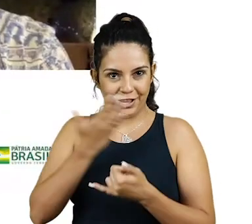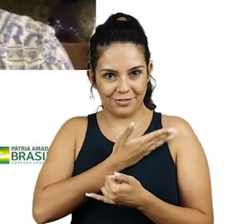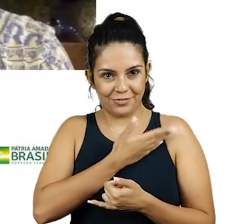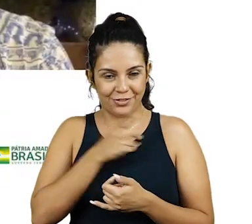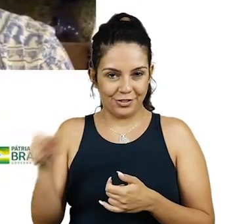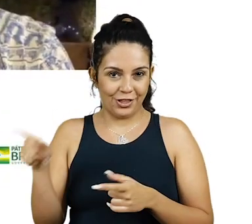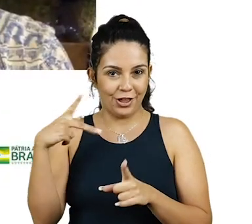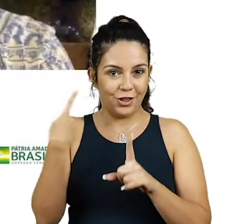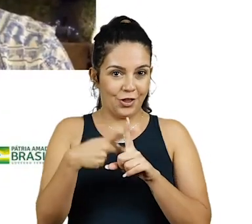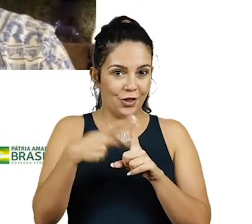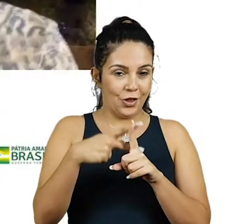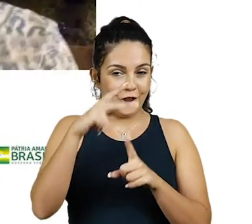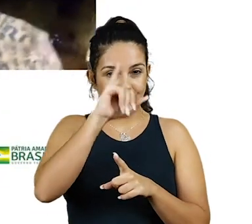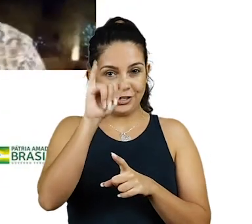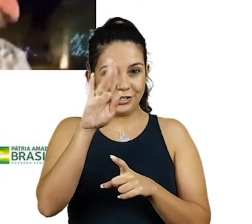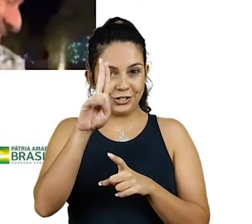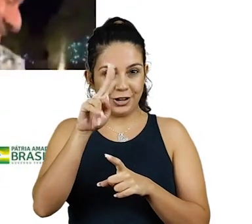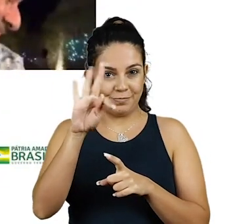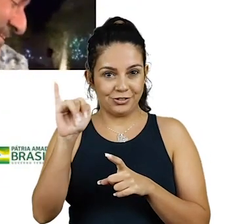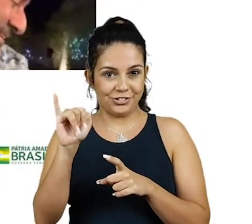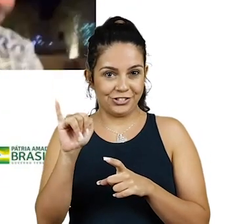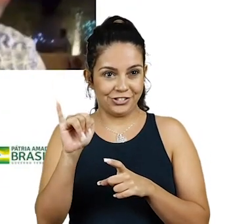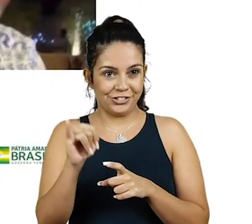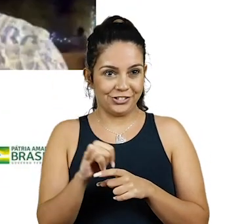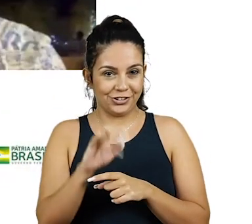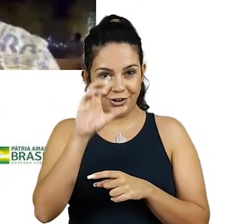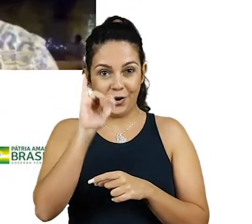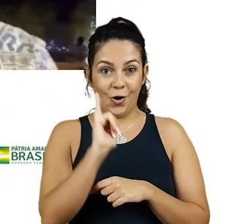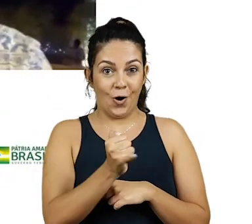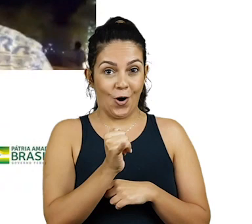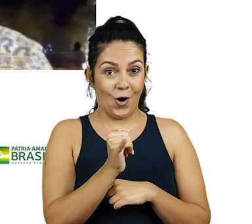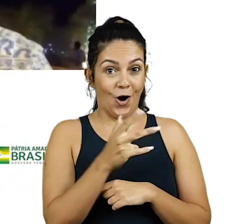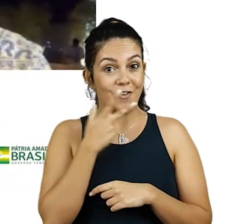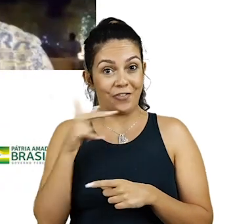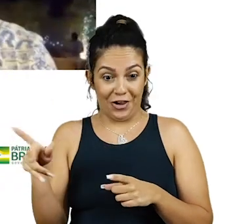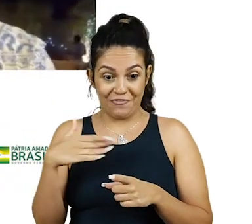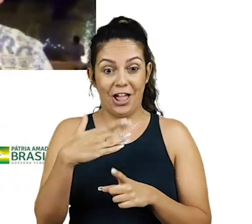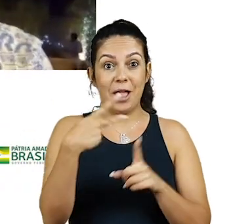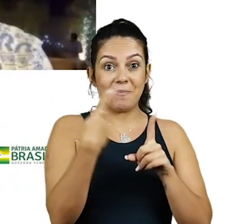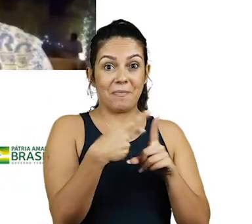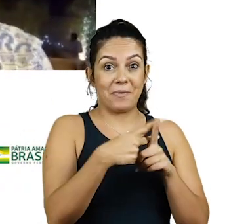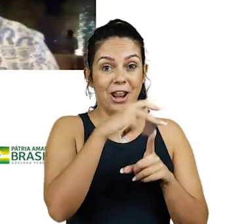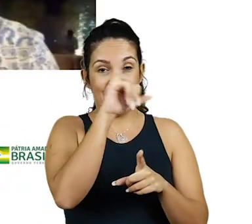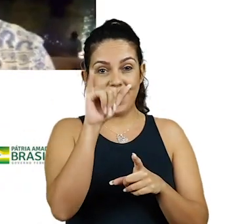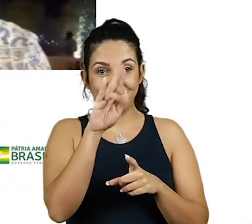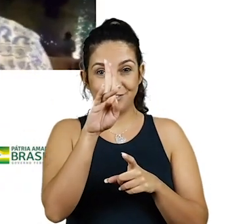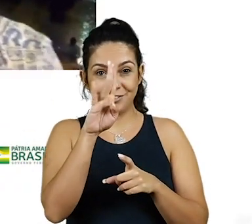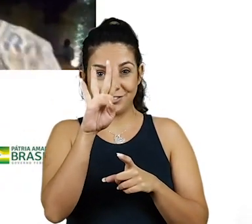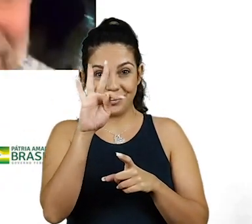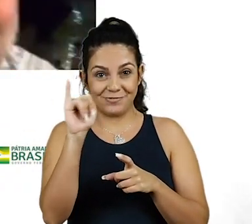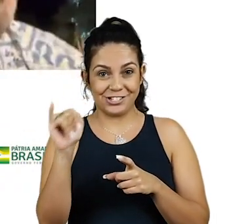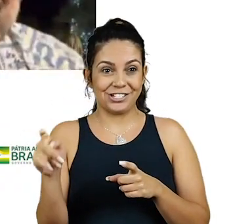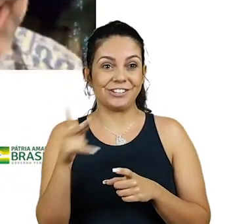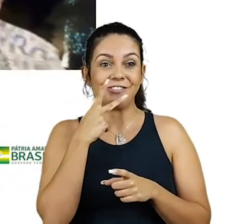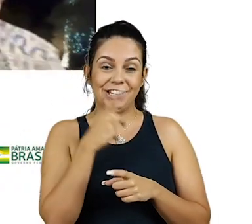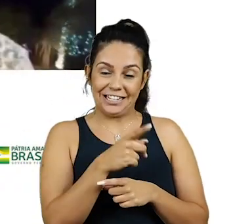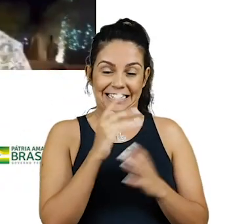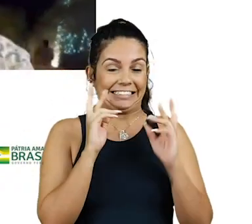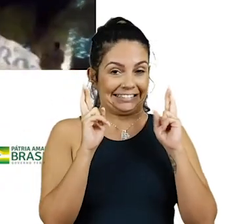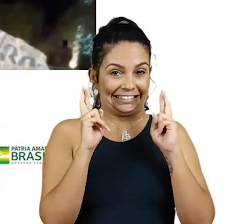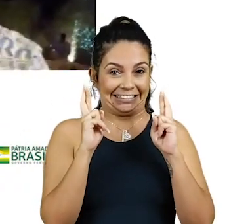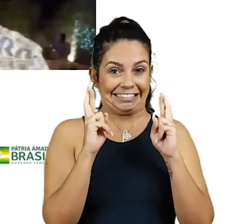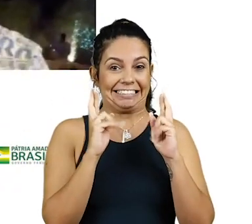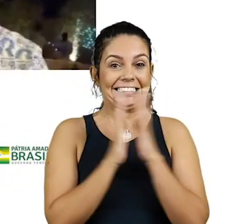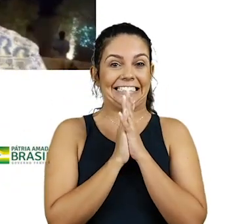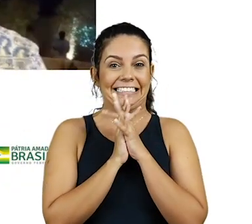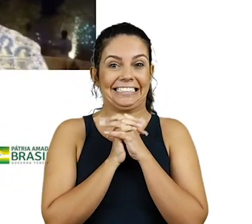estar concorrendo ao Jabuti. Filho! Em contos! Olha que beleza! Olha, com a sua torcida,